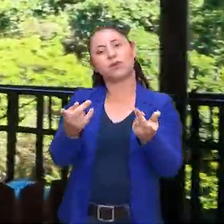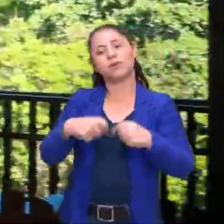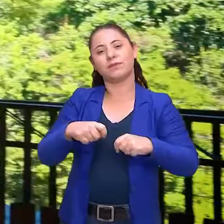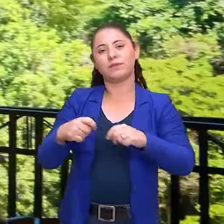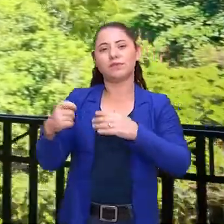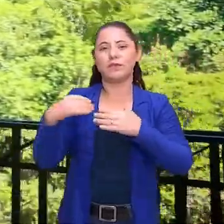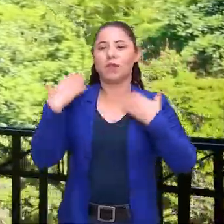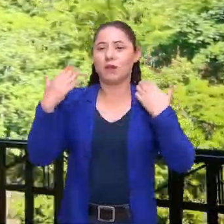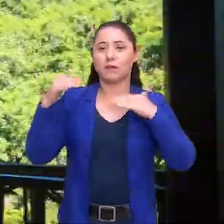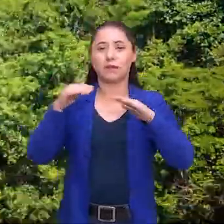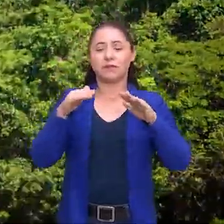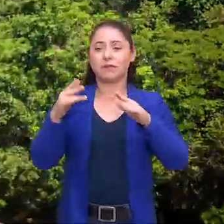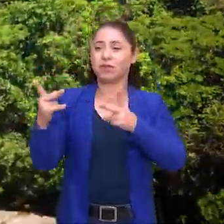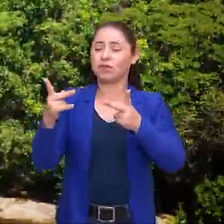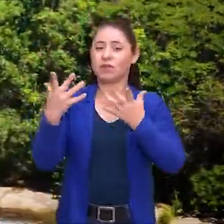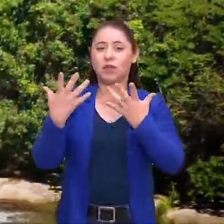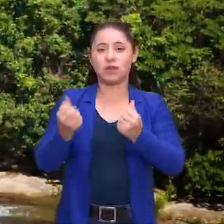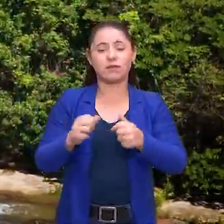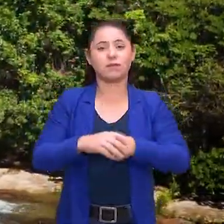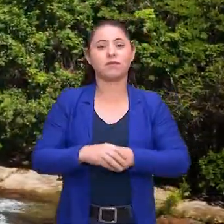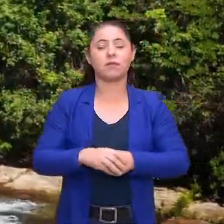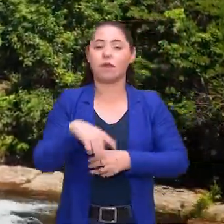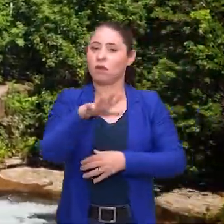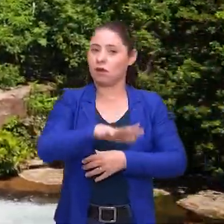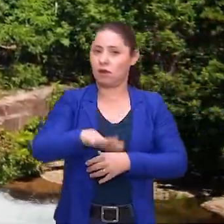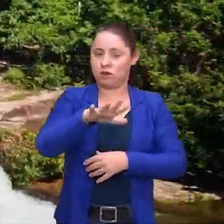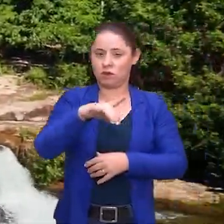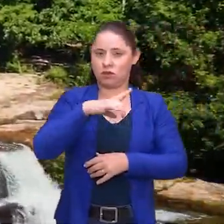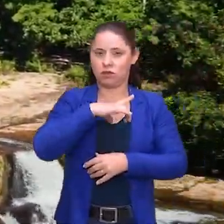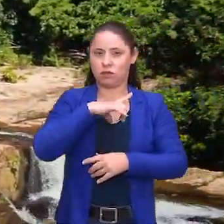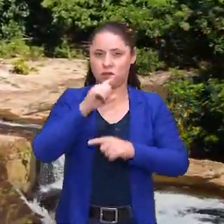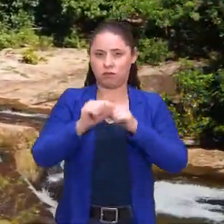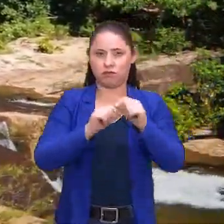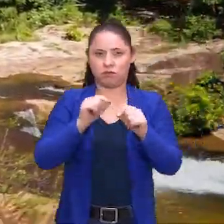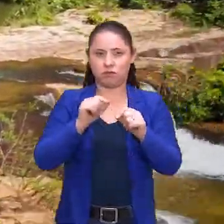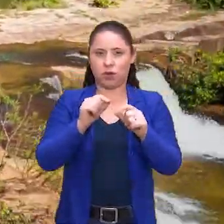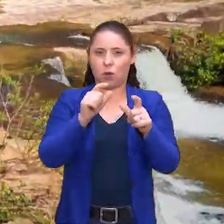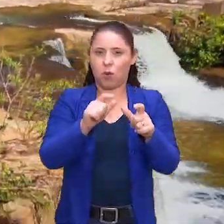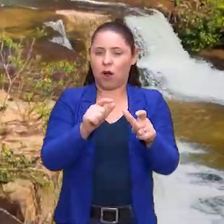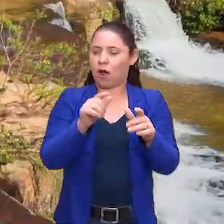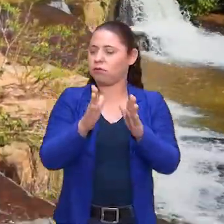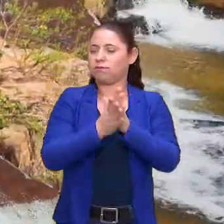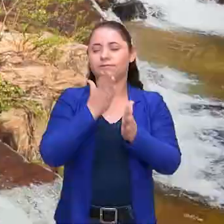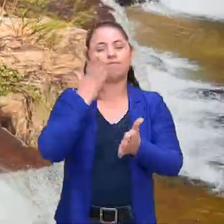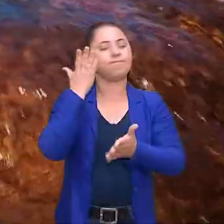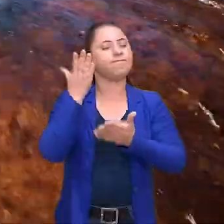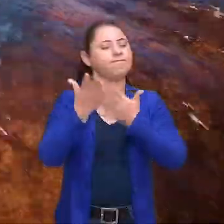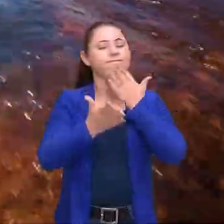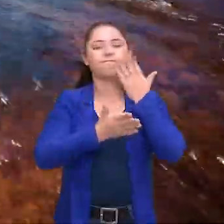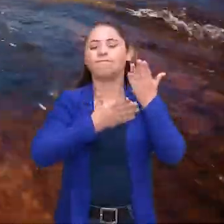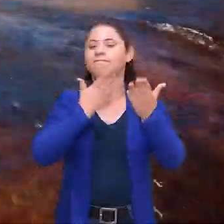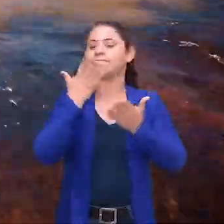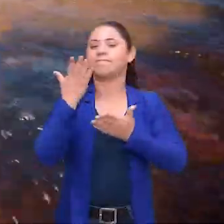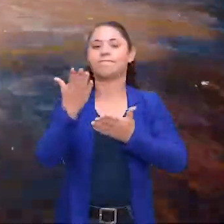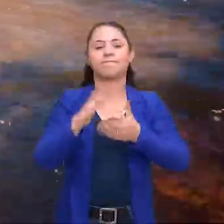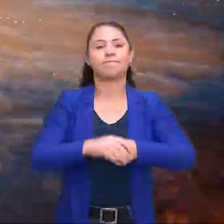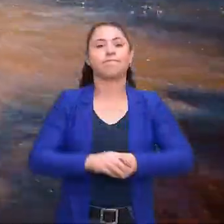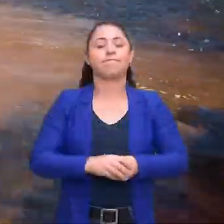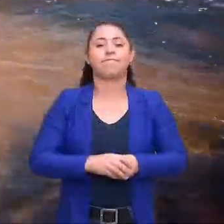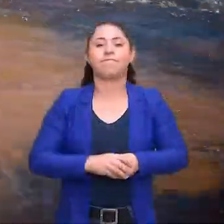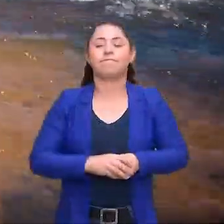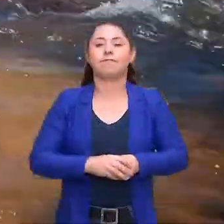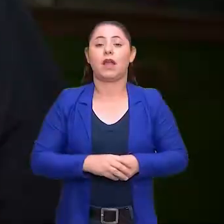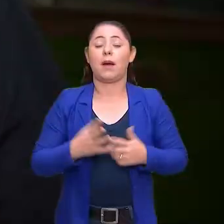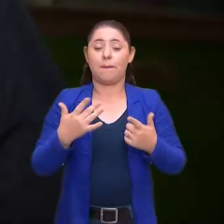o receptivo ao turista. A nossa cidade, a nossa região oferece locais maravilhosos para o turista